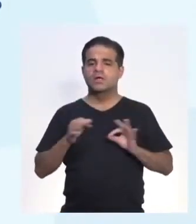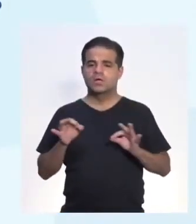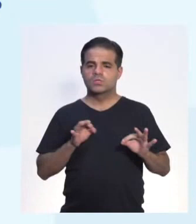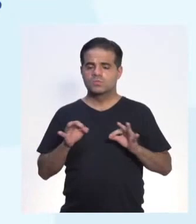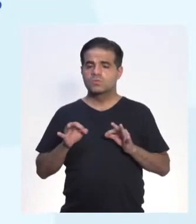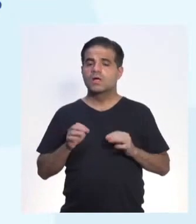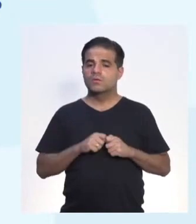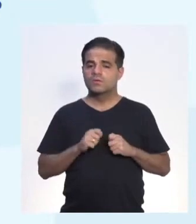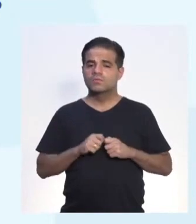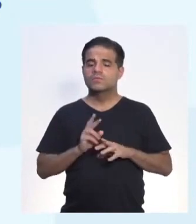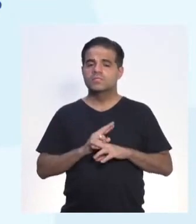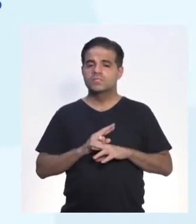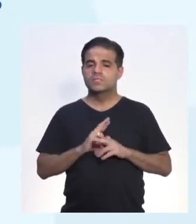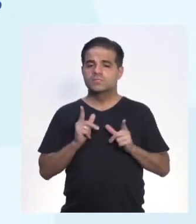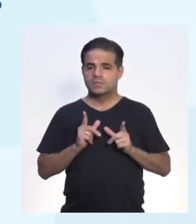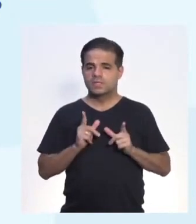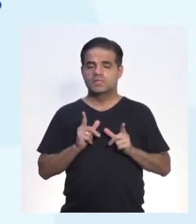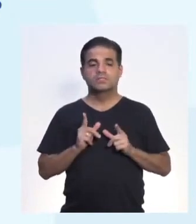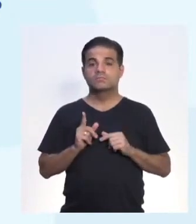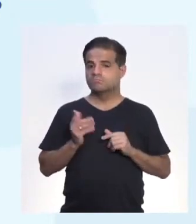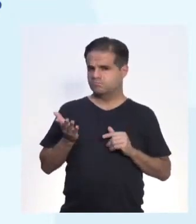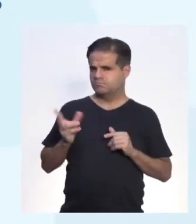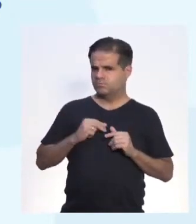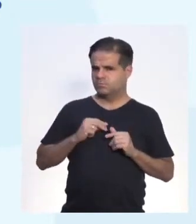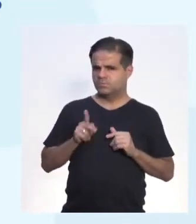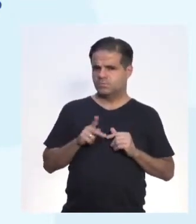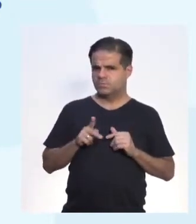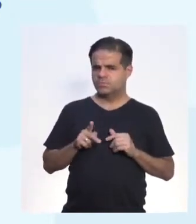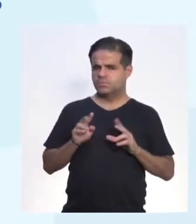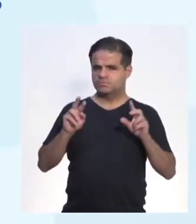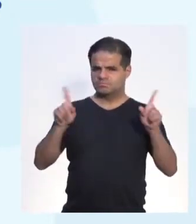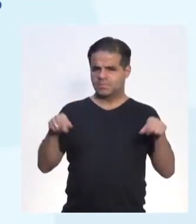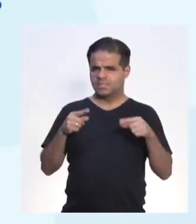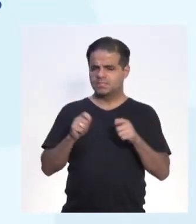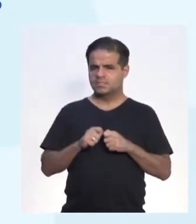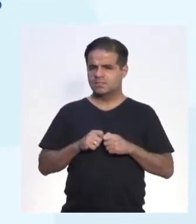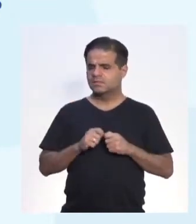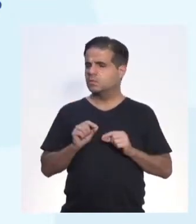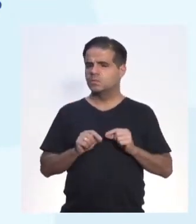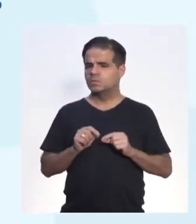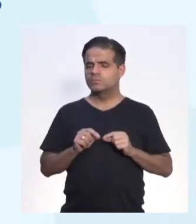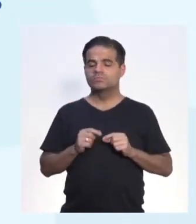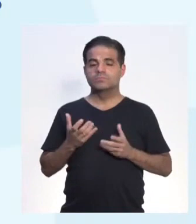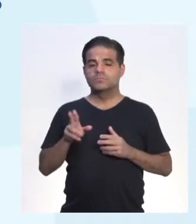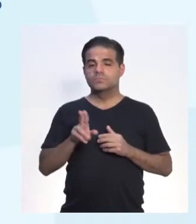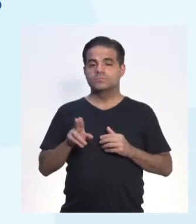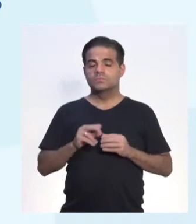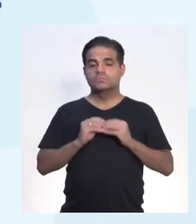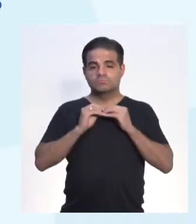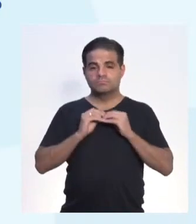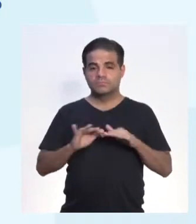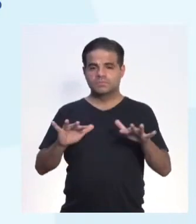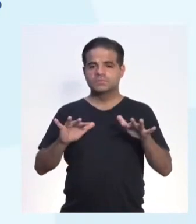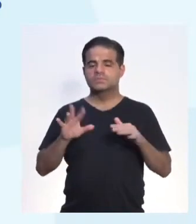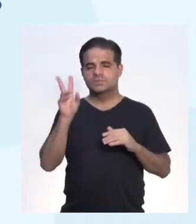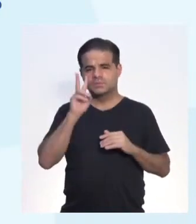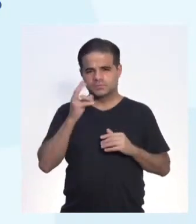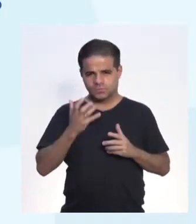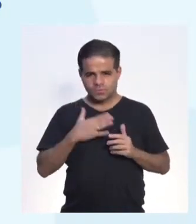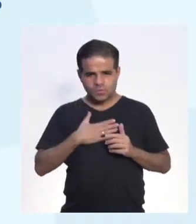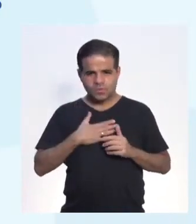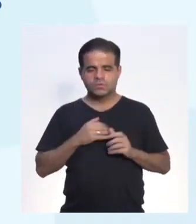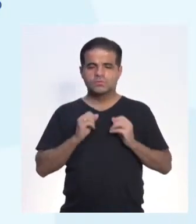resolução, eu fiz diferente. Aí você fala, nossa, professora, o que é esse parênteses? O que é isso que você fez aí? Eu quis usar a distributiva. Lembra que eu falei que eu gosto